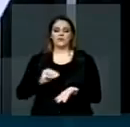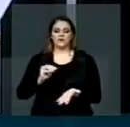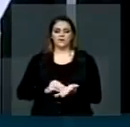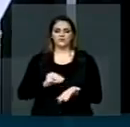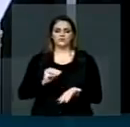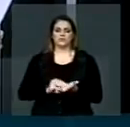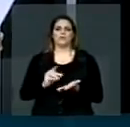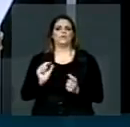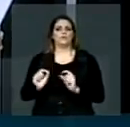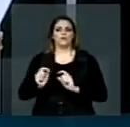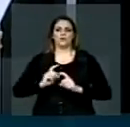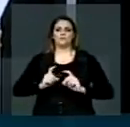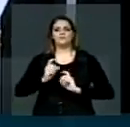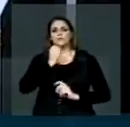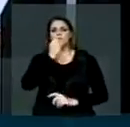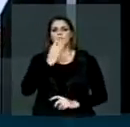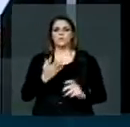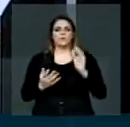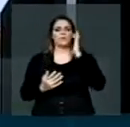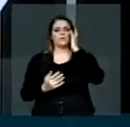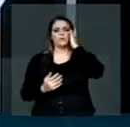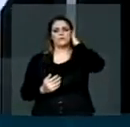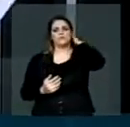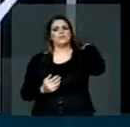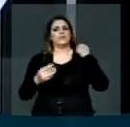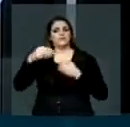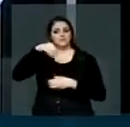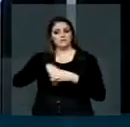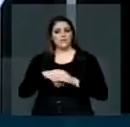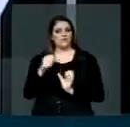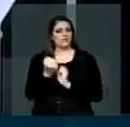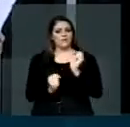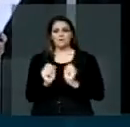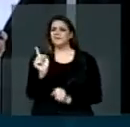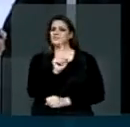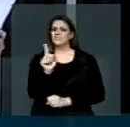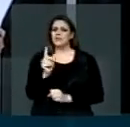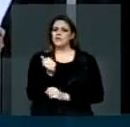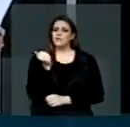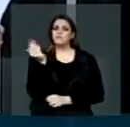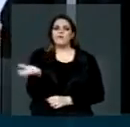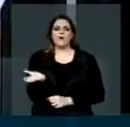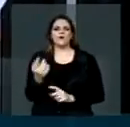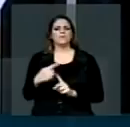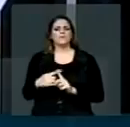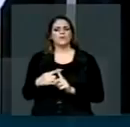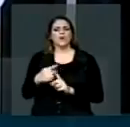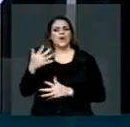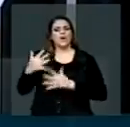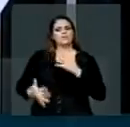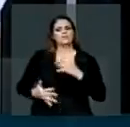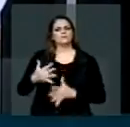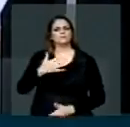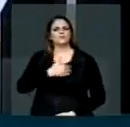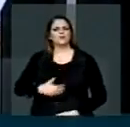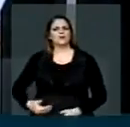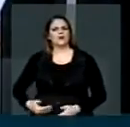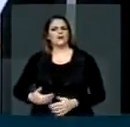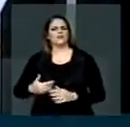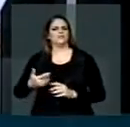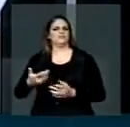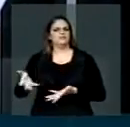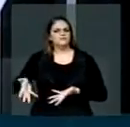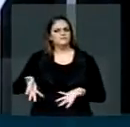fora das fábricas. Fora das fábricas, devemos melhorar a infraestrutura do país, vencer a burocracia e ampliar a qualificação dos